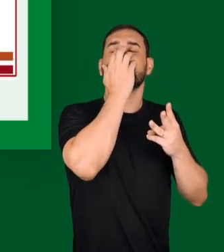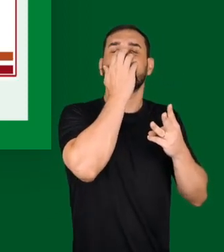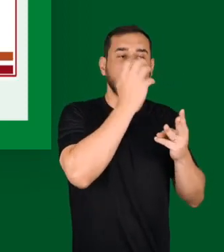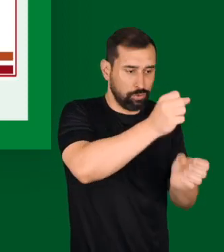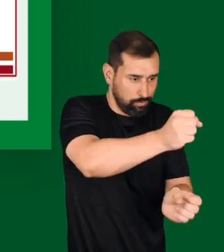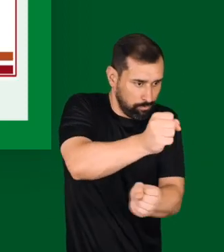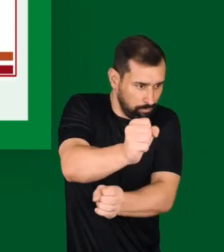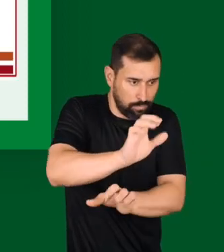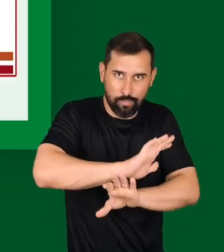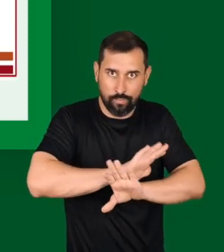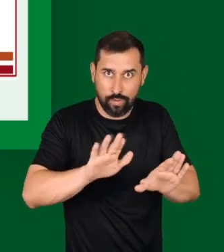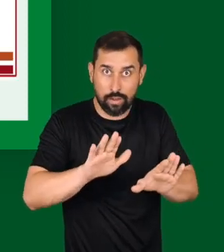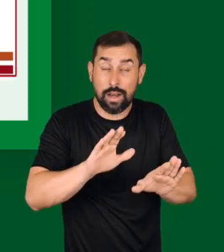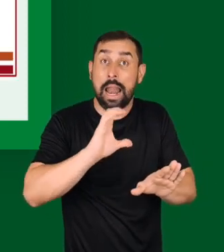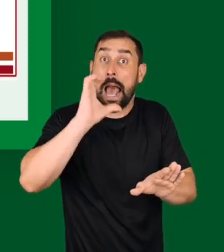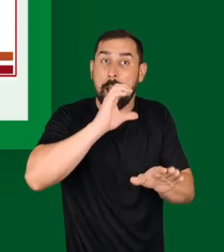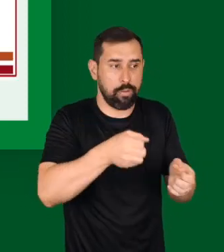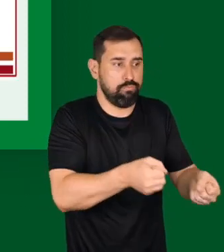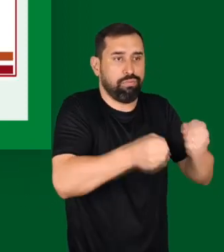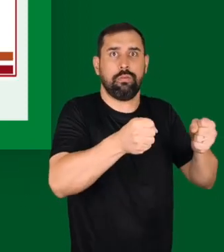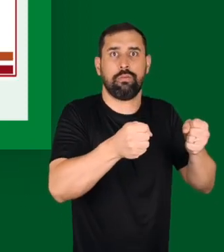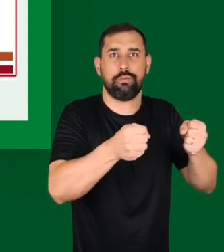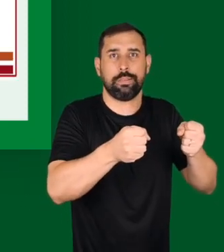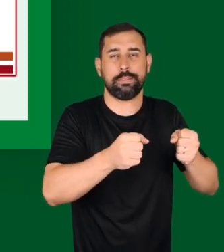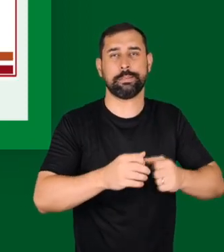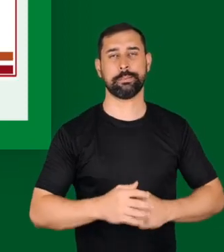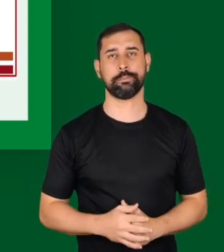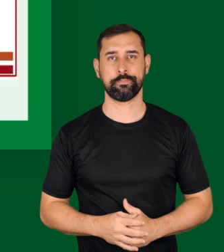Isso tem que ser rápido, mas é importante você prestar